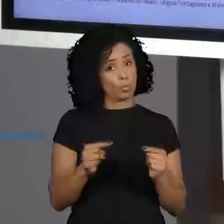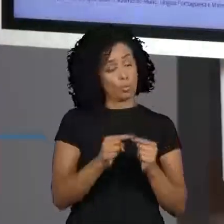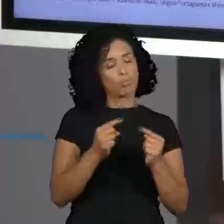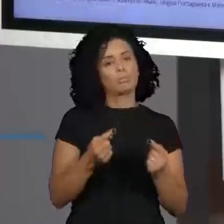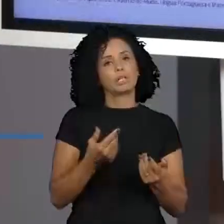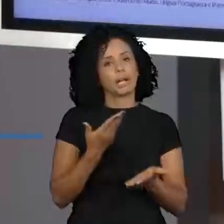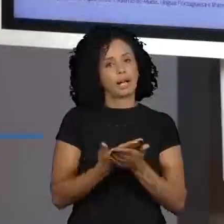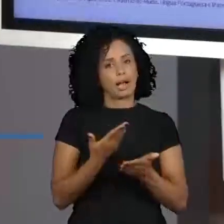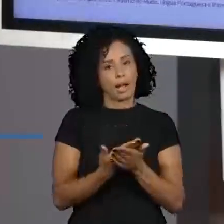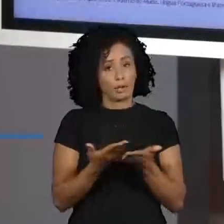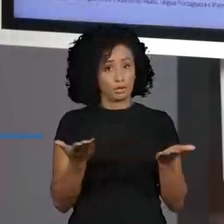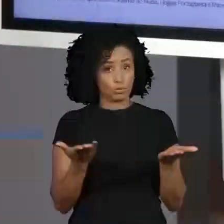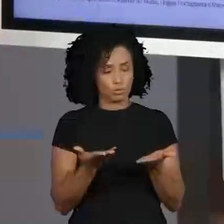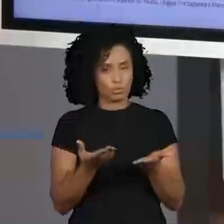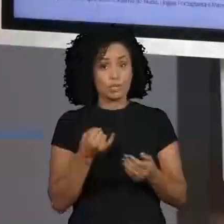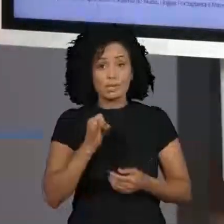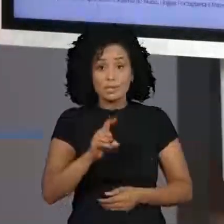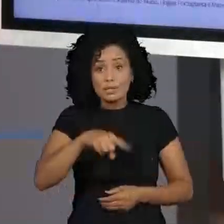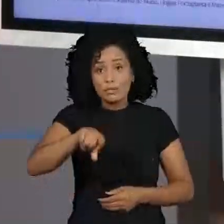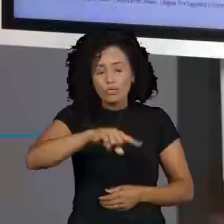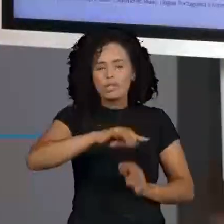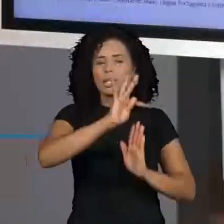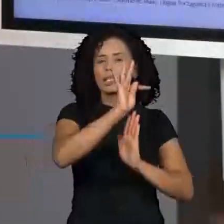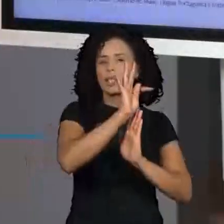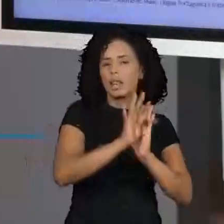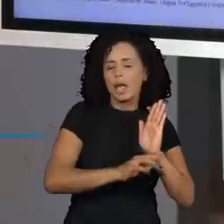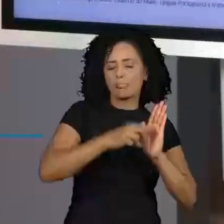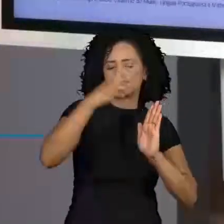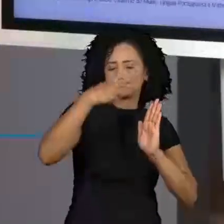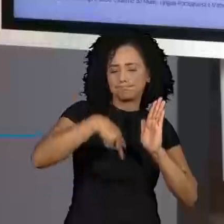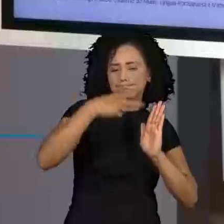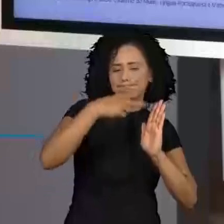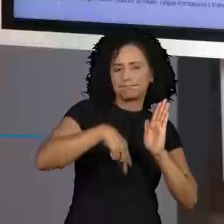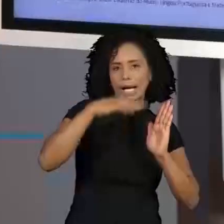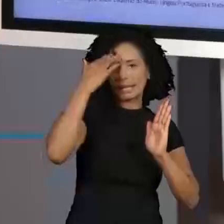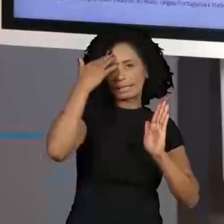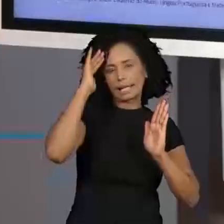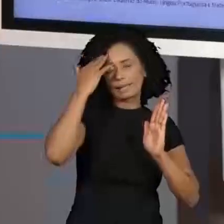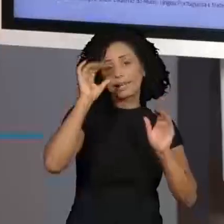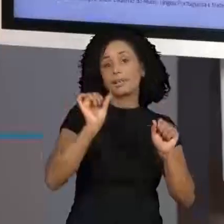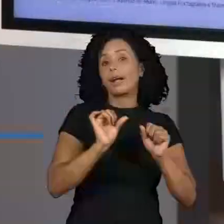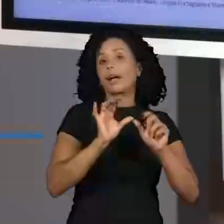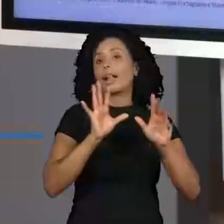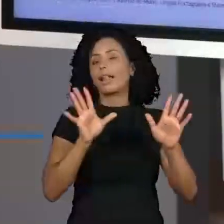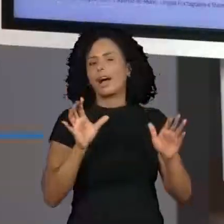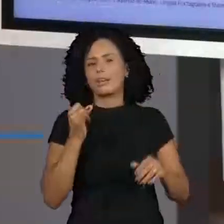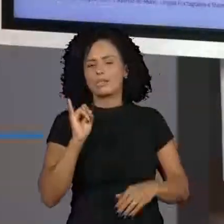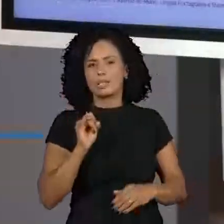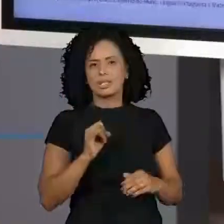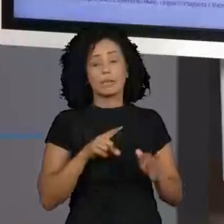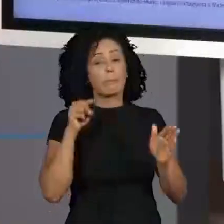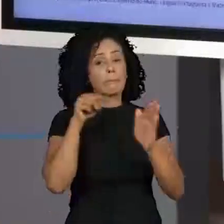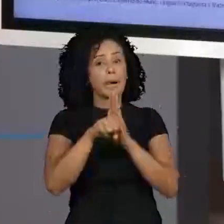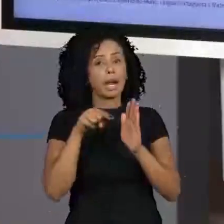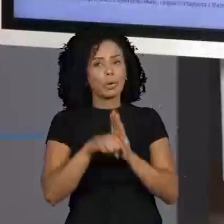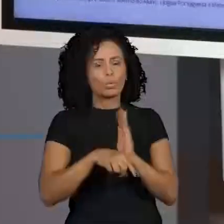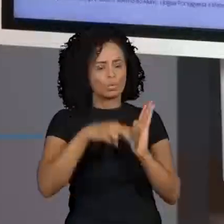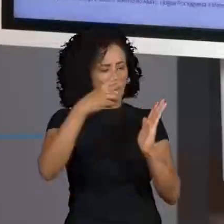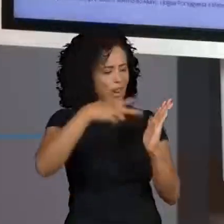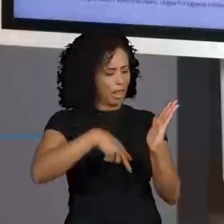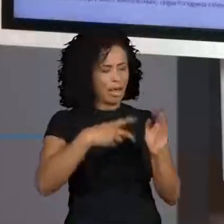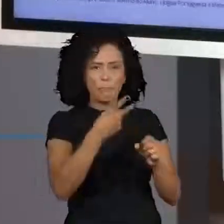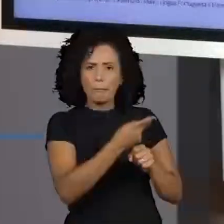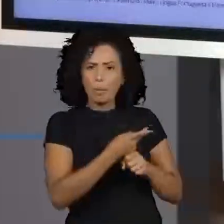Então, sempre que a gente realizar a leitura, a compreensão e tiver questões que tenha que retirar do texto, o ideal é que vocês